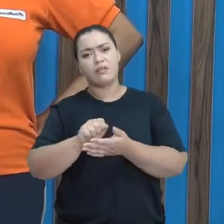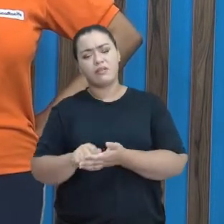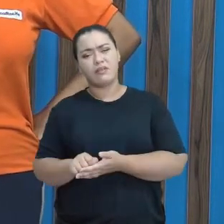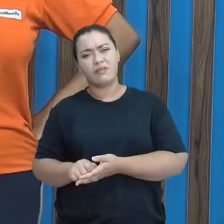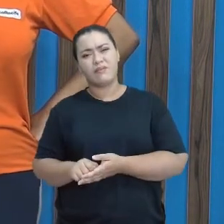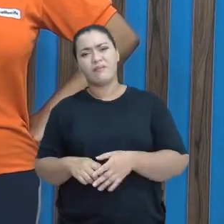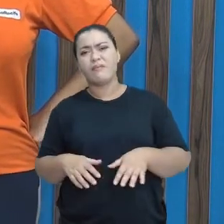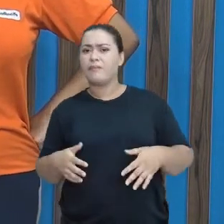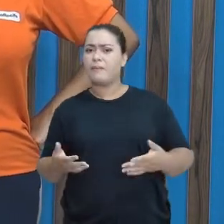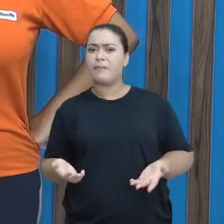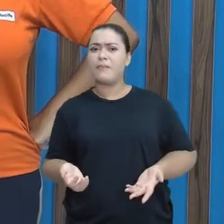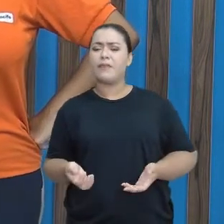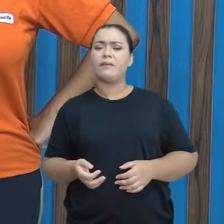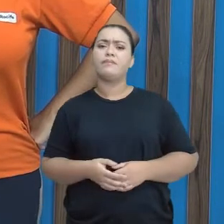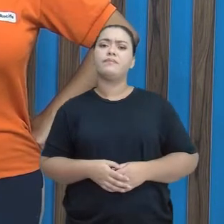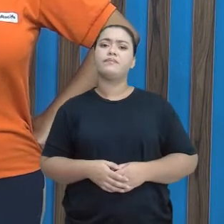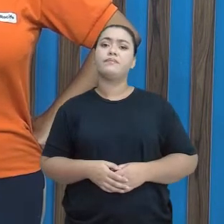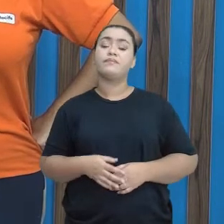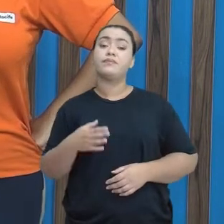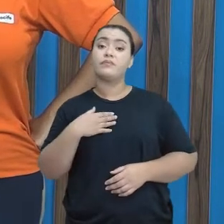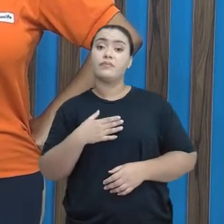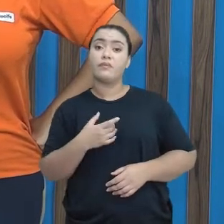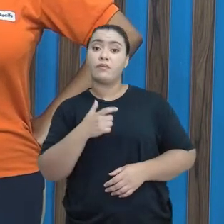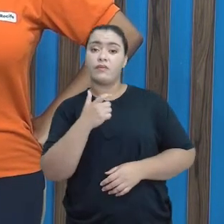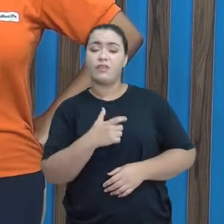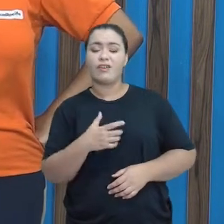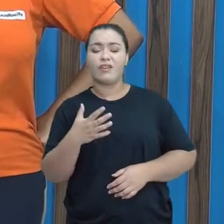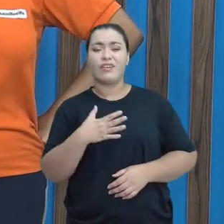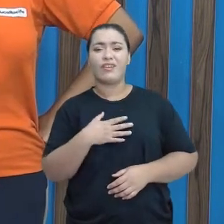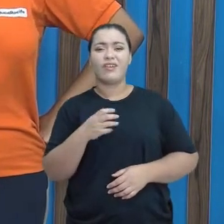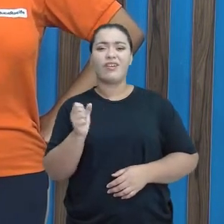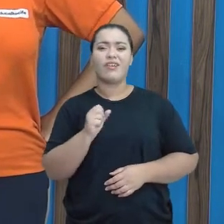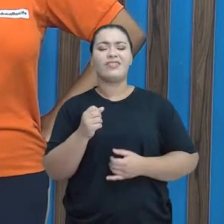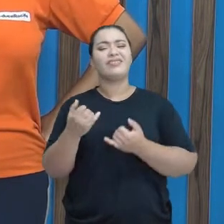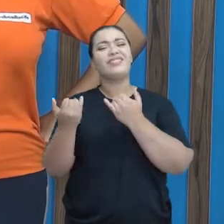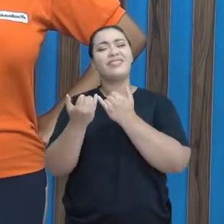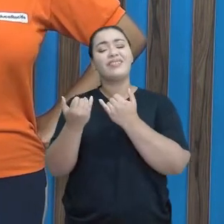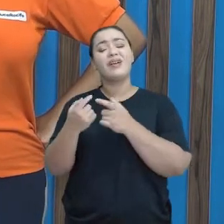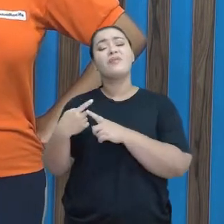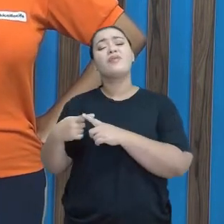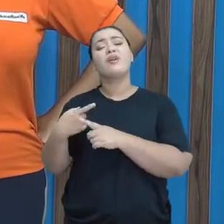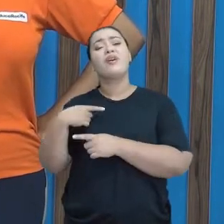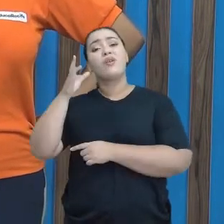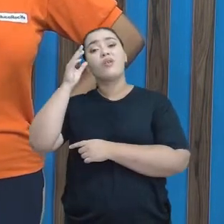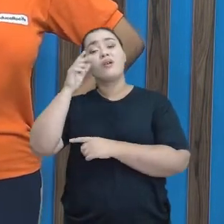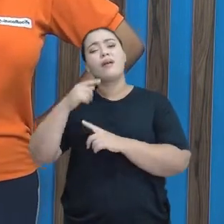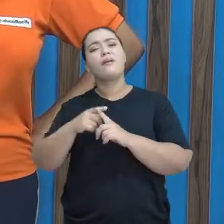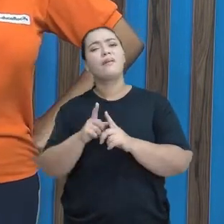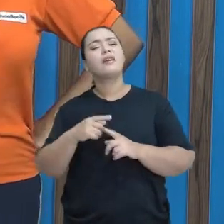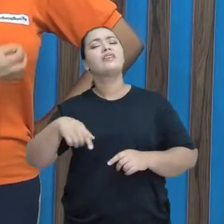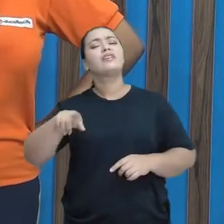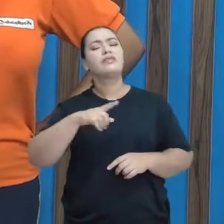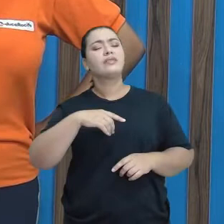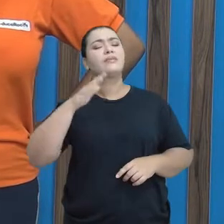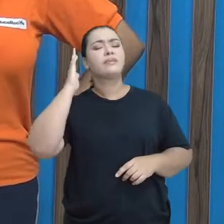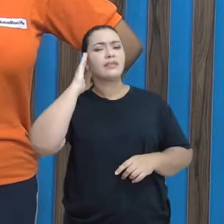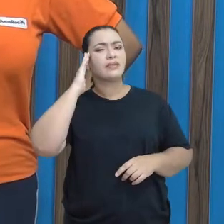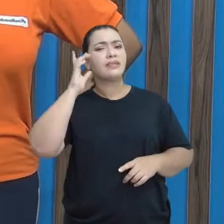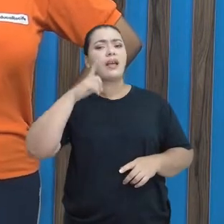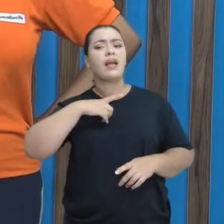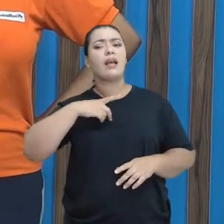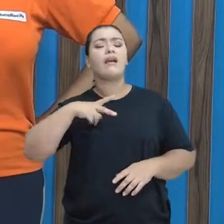motivos. Né? Eu, como gosto de uma fofoca, eu fico curiosa. Mas ao mesmo tempo a gente tem que pensar nesse espaço,